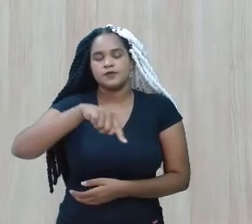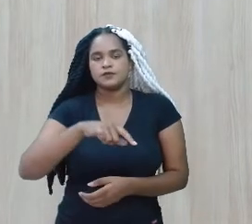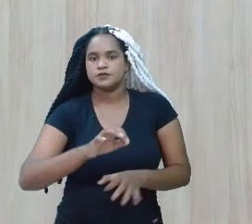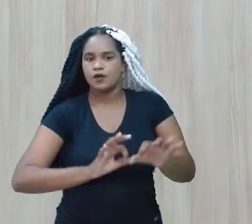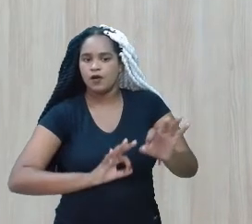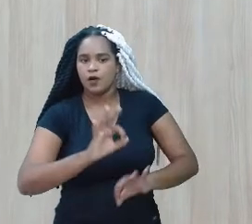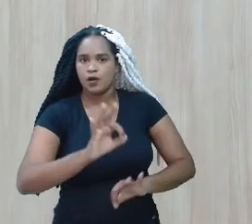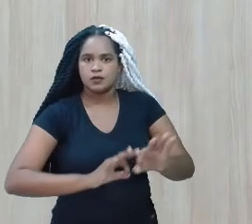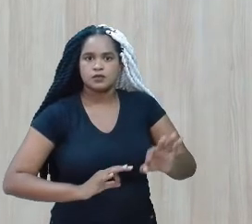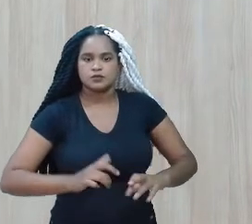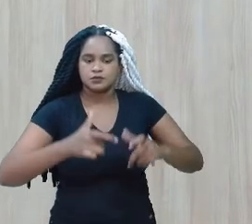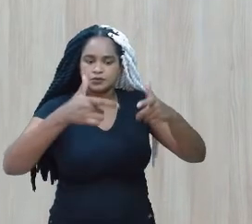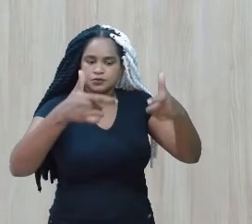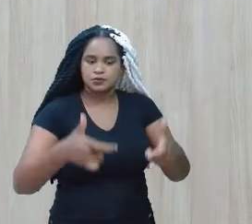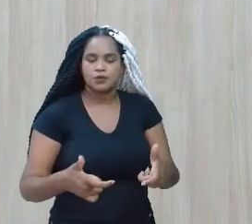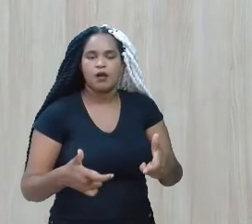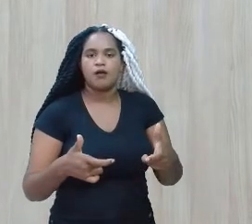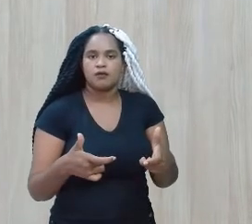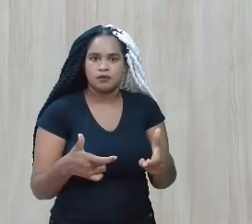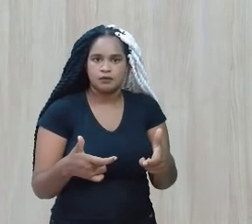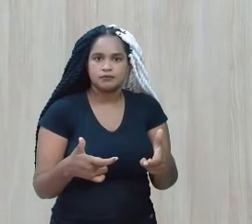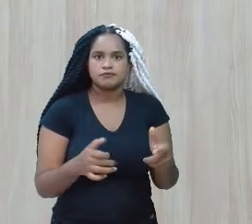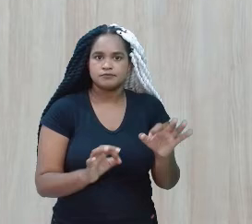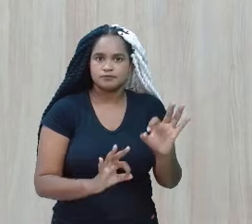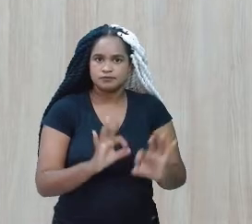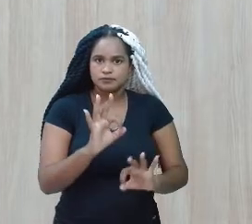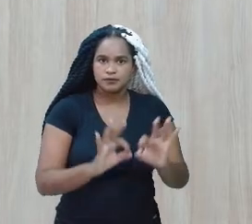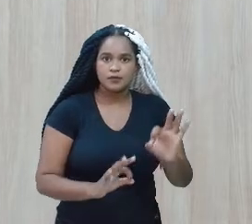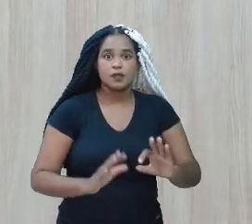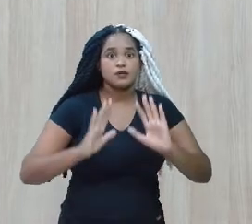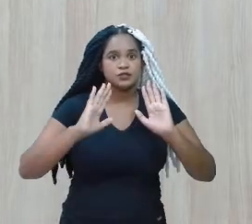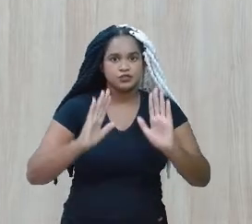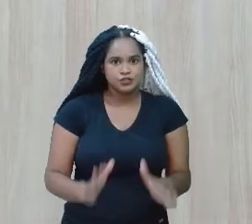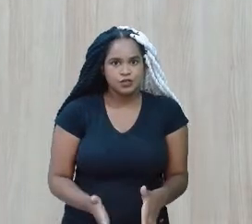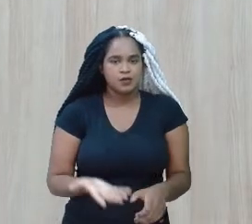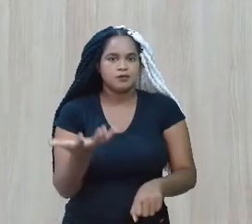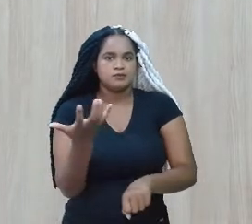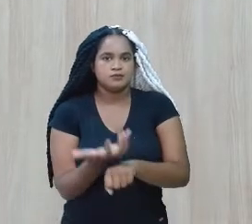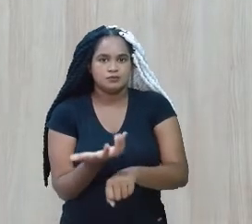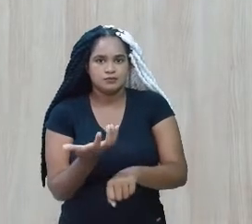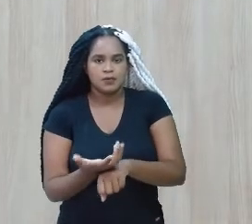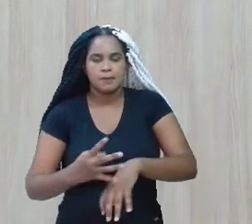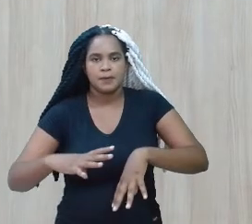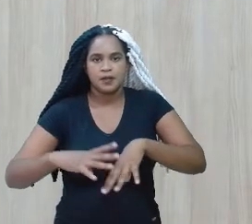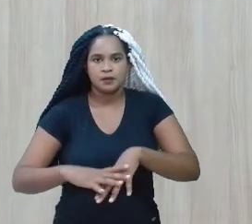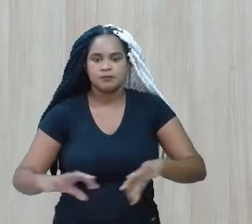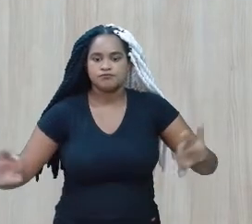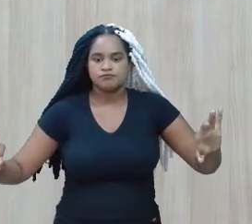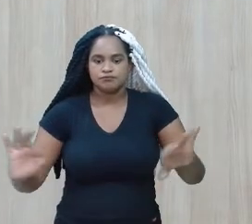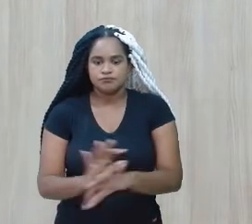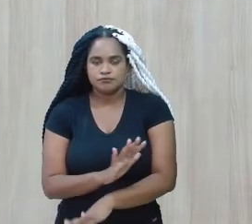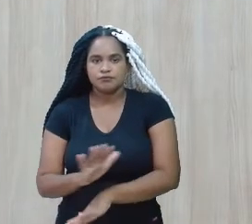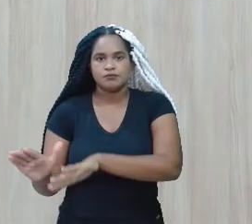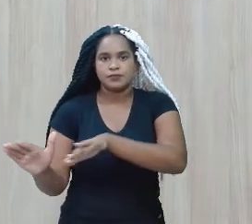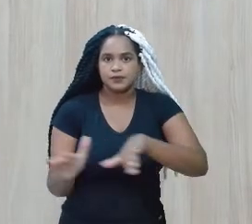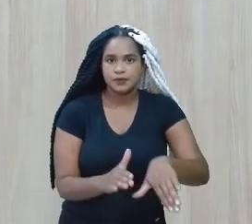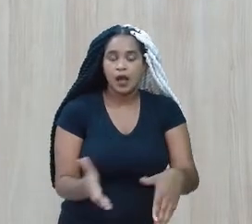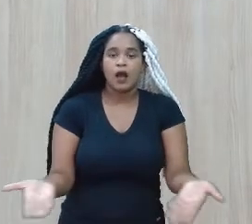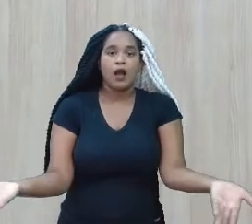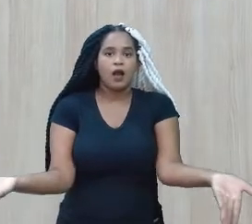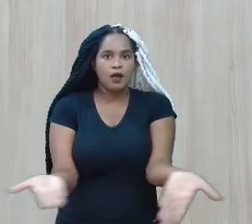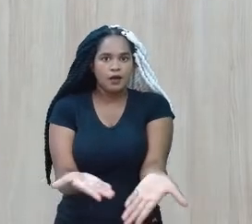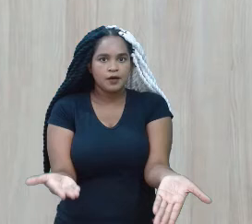o ambiente, não é? Se organizarem. Terminou uma aula de matemática e essa aula é de língua portuguesa. E aí